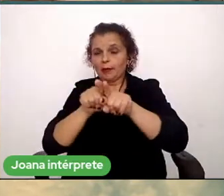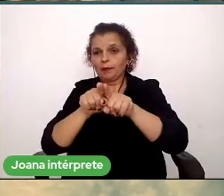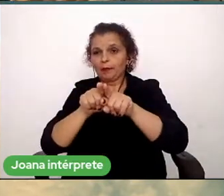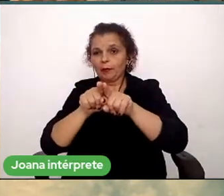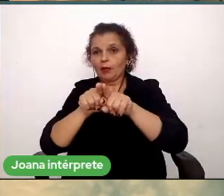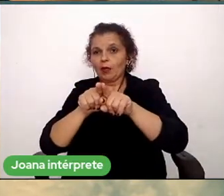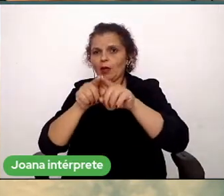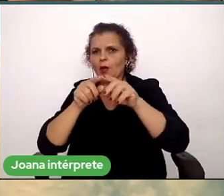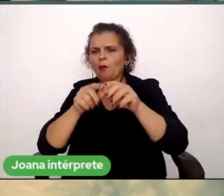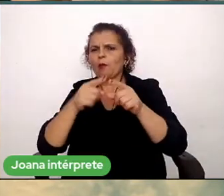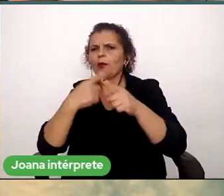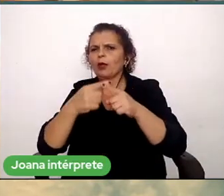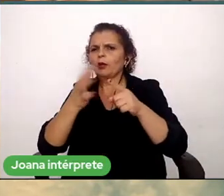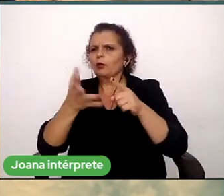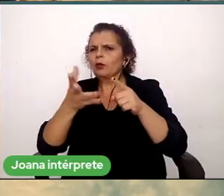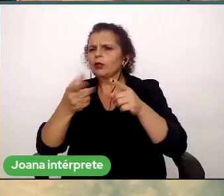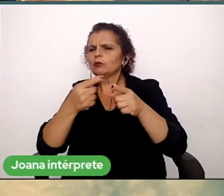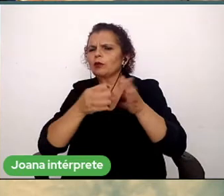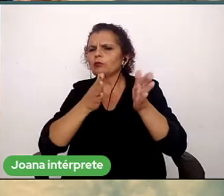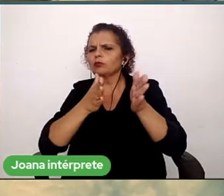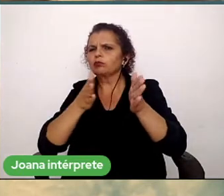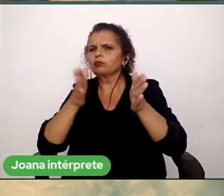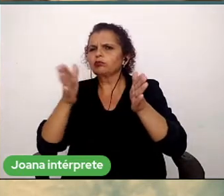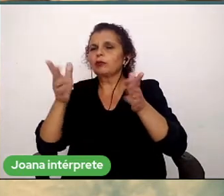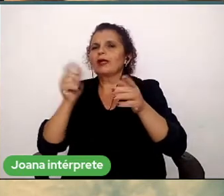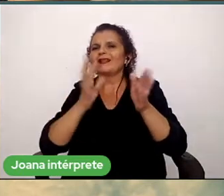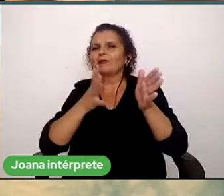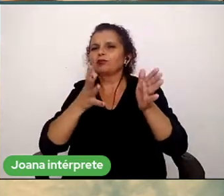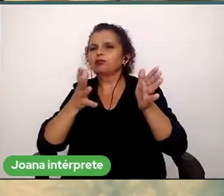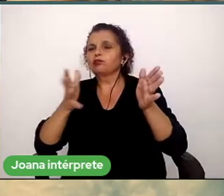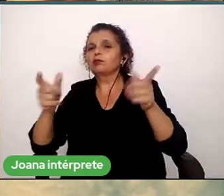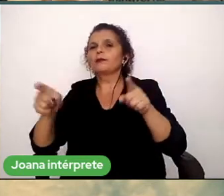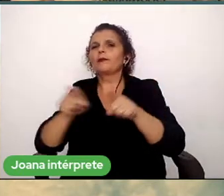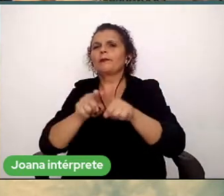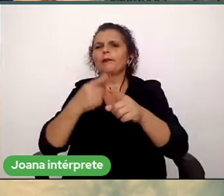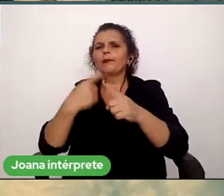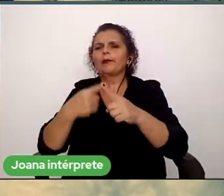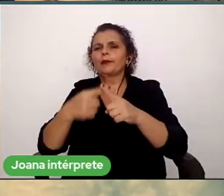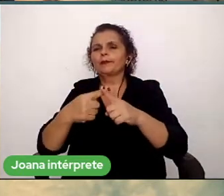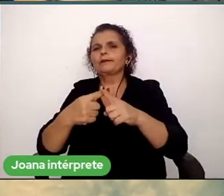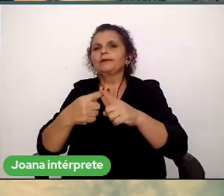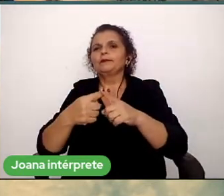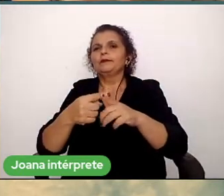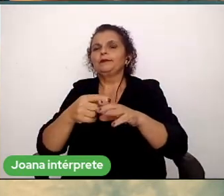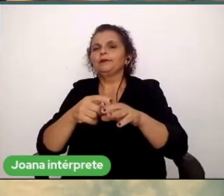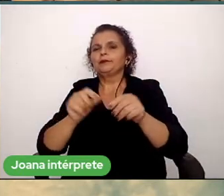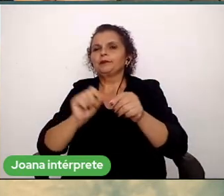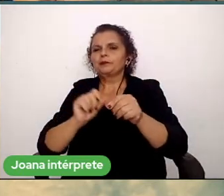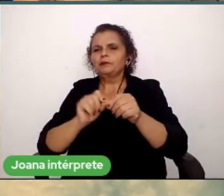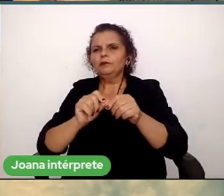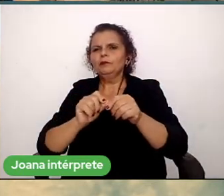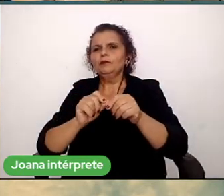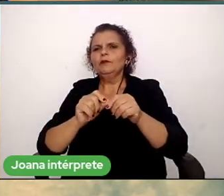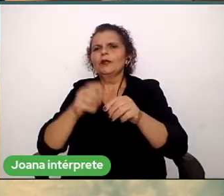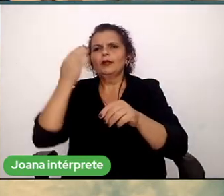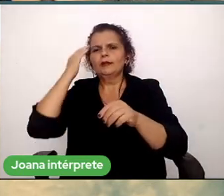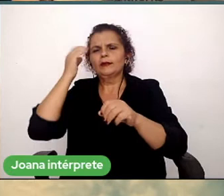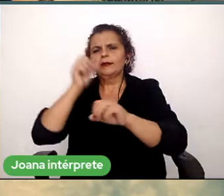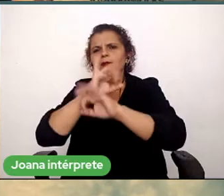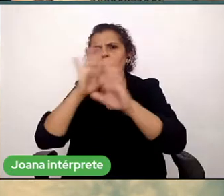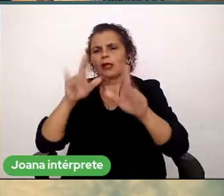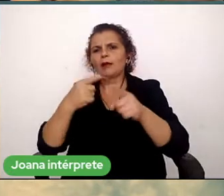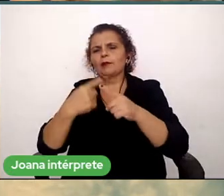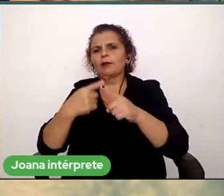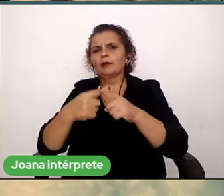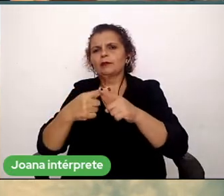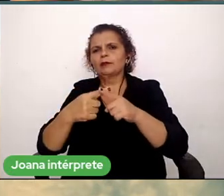o porquê do Ritmo é outro e a gente entra na gestão de Raios que são alguns itens que podem ajudar a entender um pouco esse cenário o